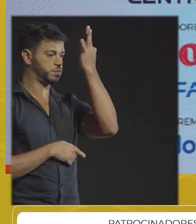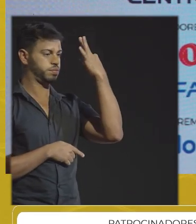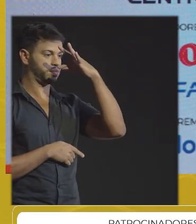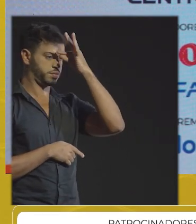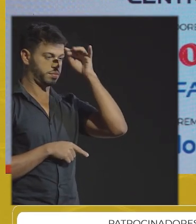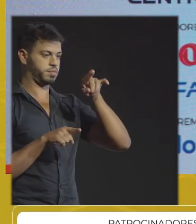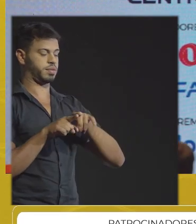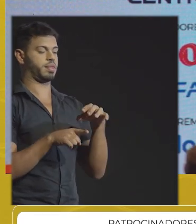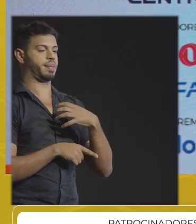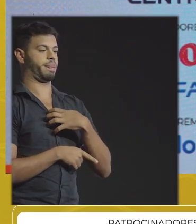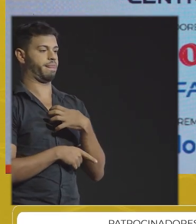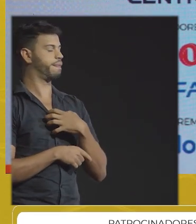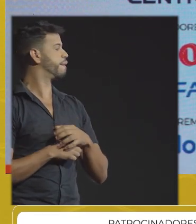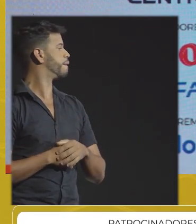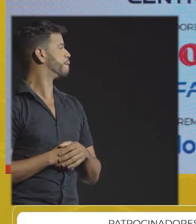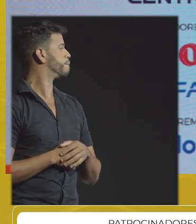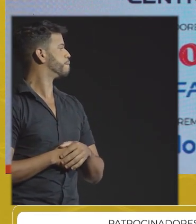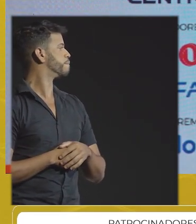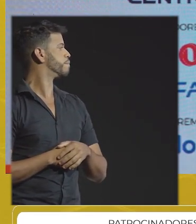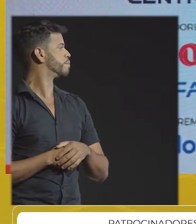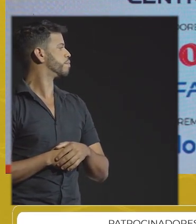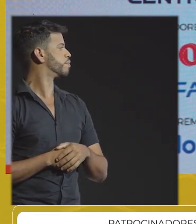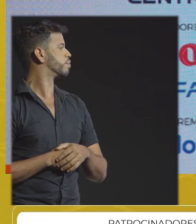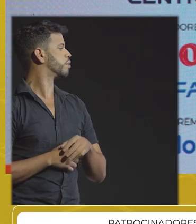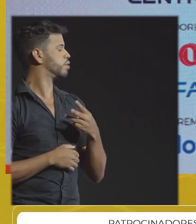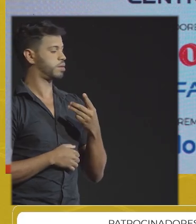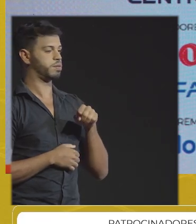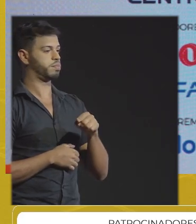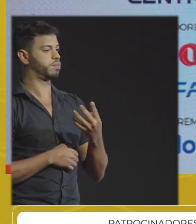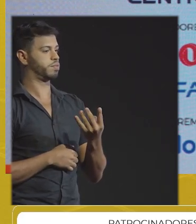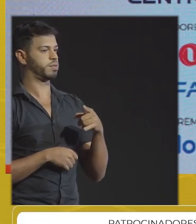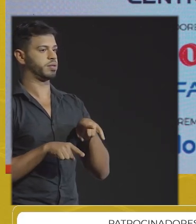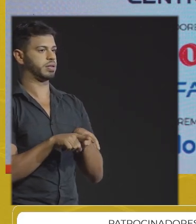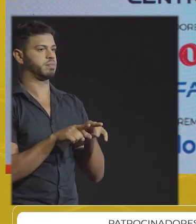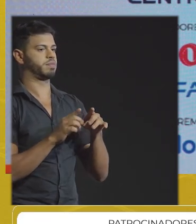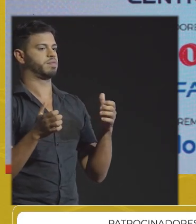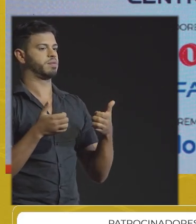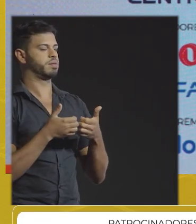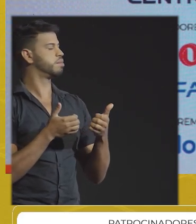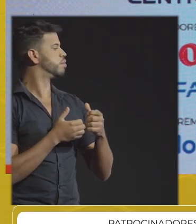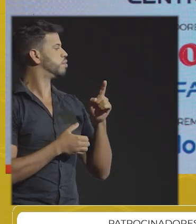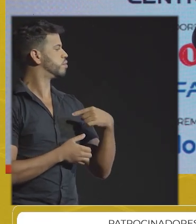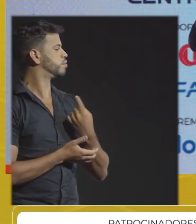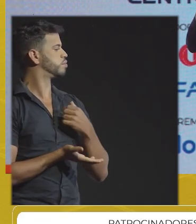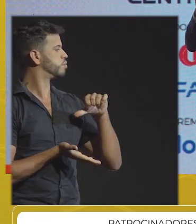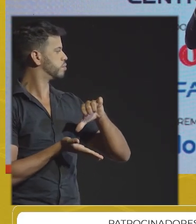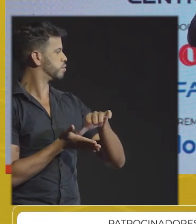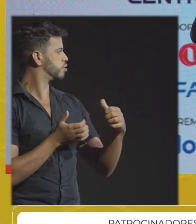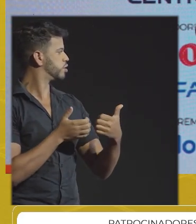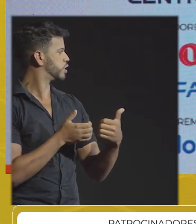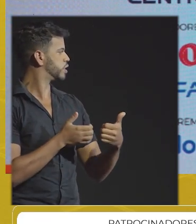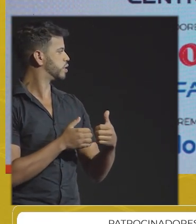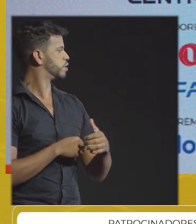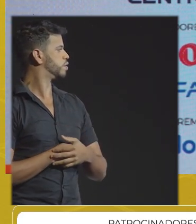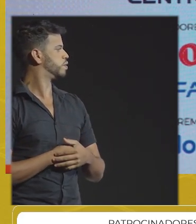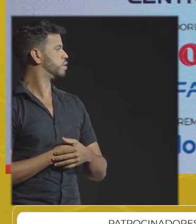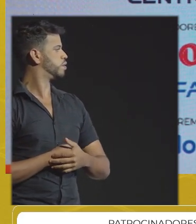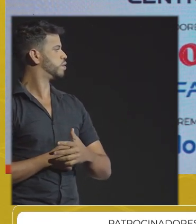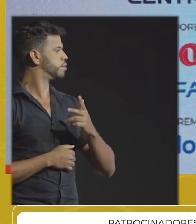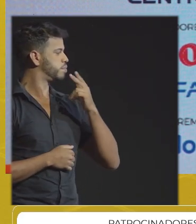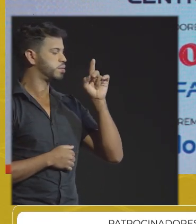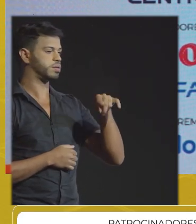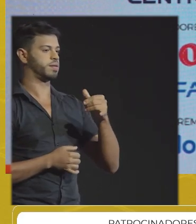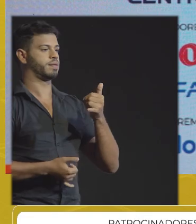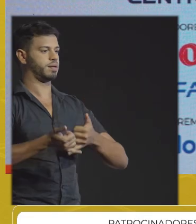e na Bahia essa usina aqui de 3.4 MW pico fica bem próximo a nossa sede funciona meio que como um